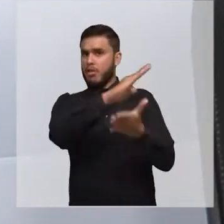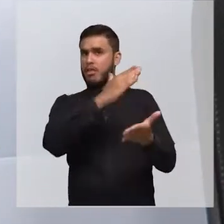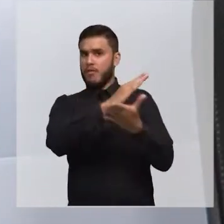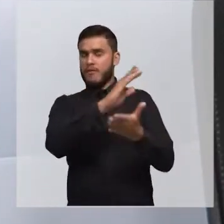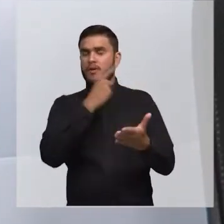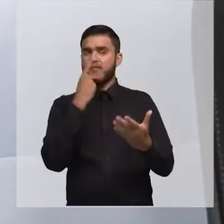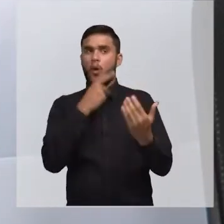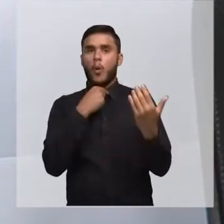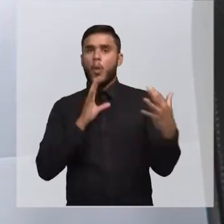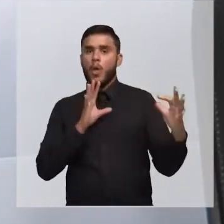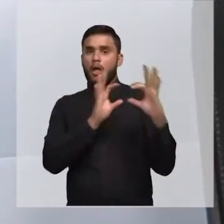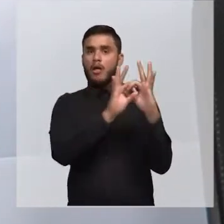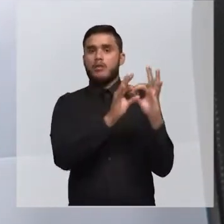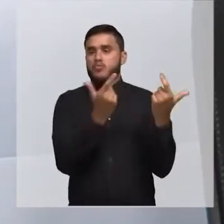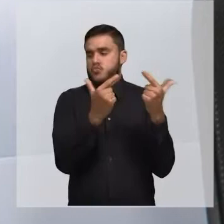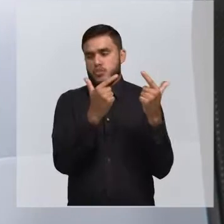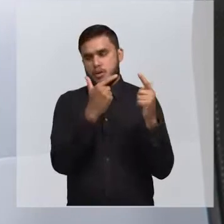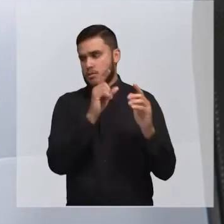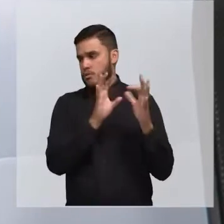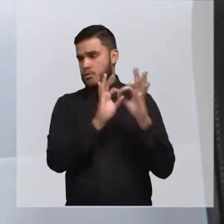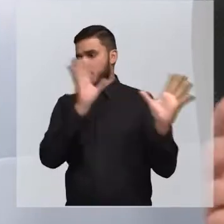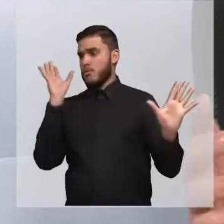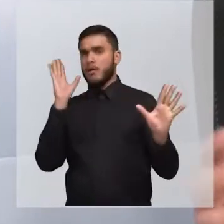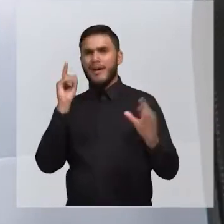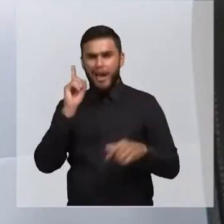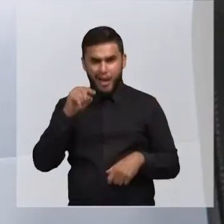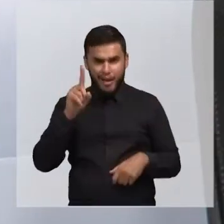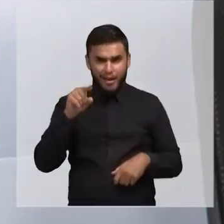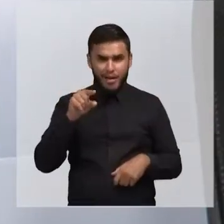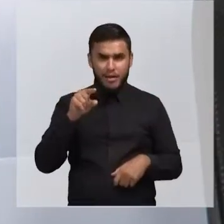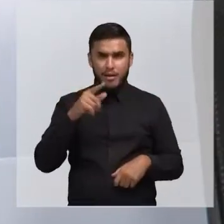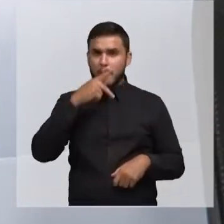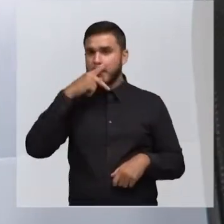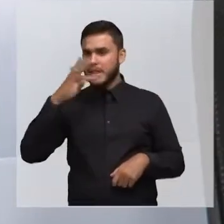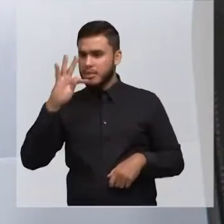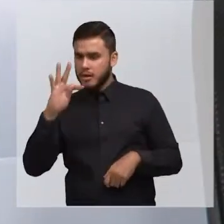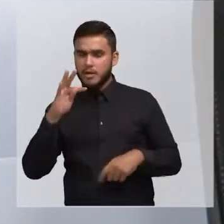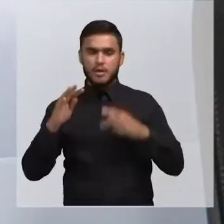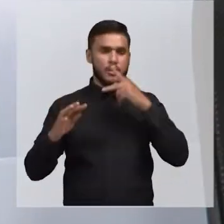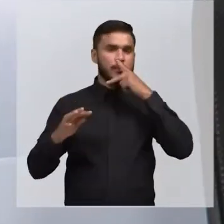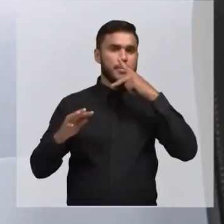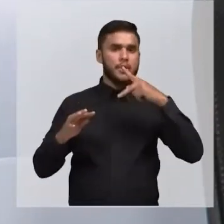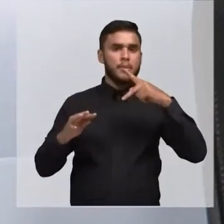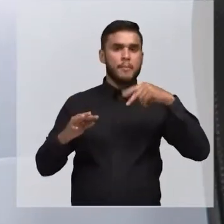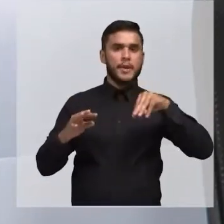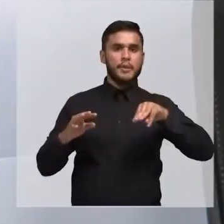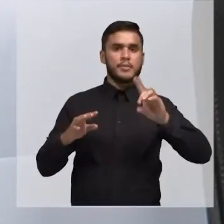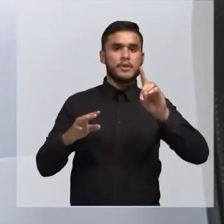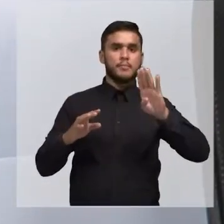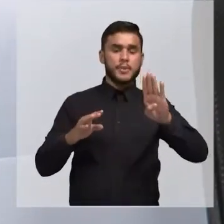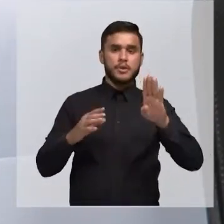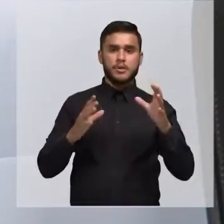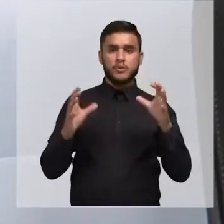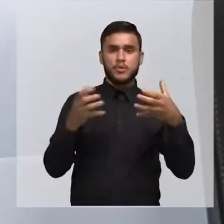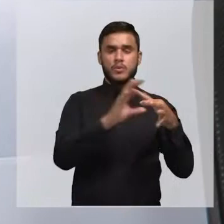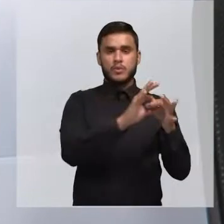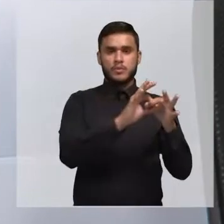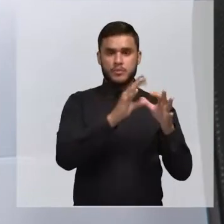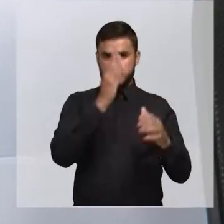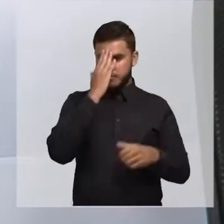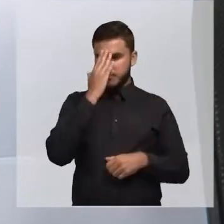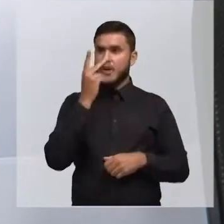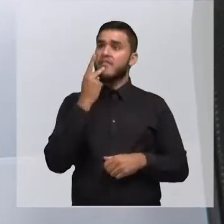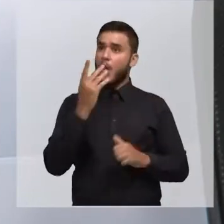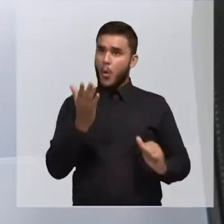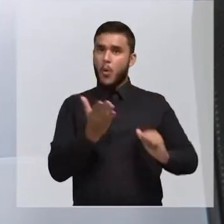fizesse parte, tal. É interessante. A cúpula do Partido dos Trabalhadores diz que houve um